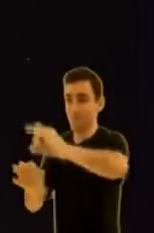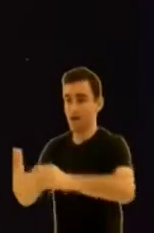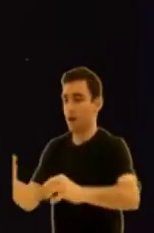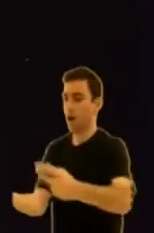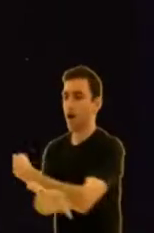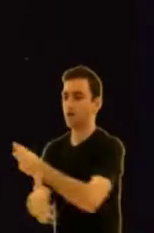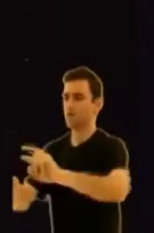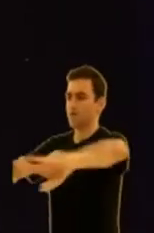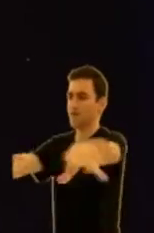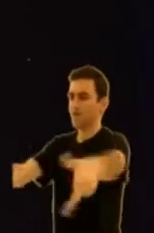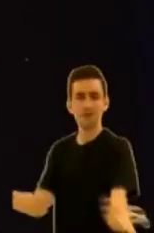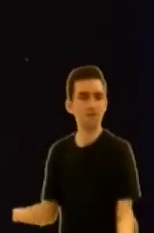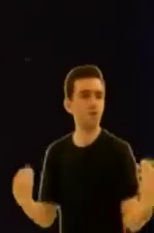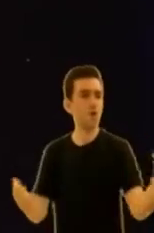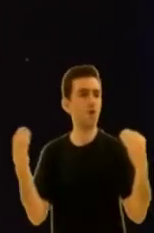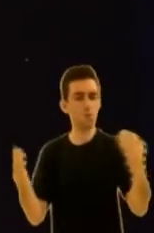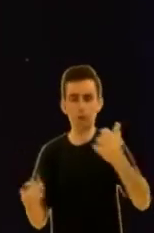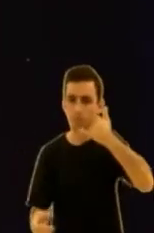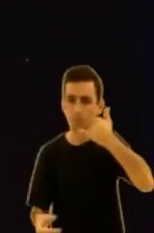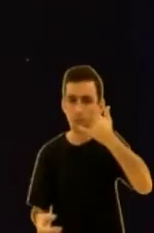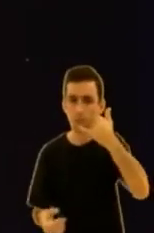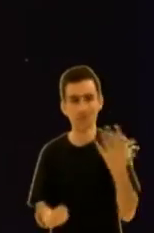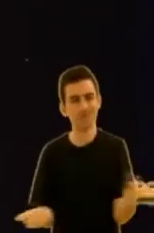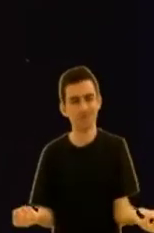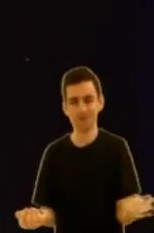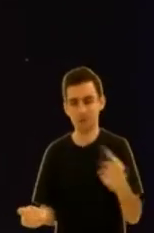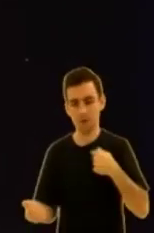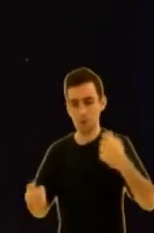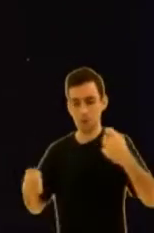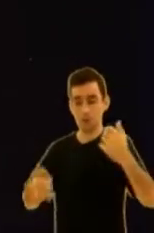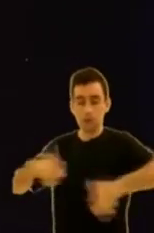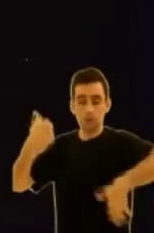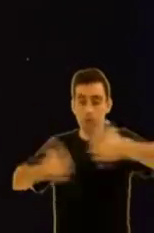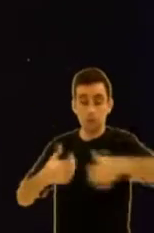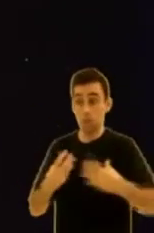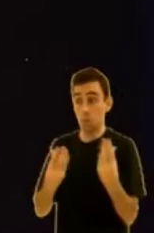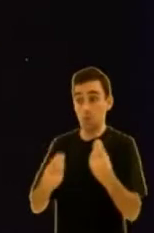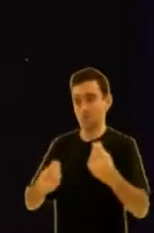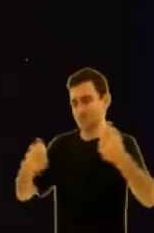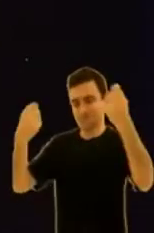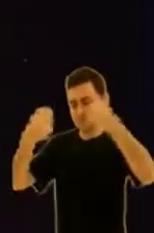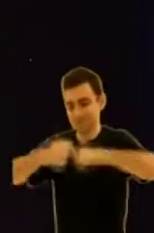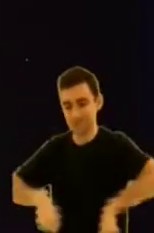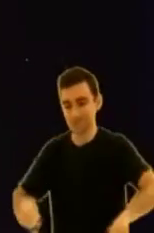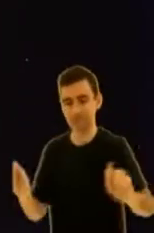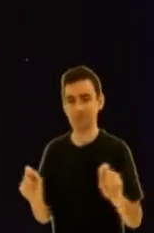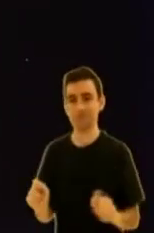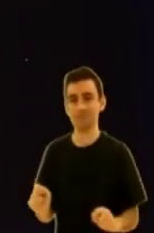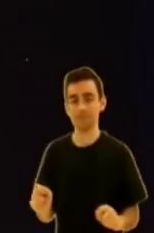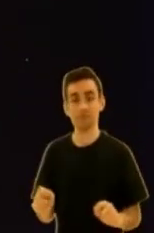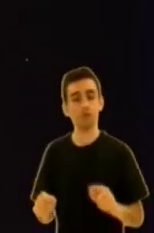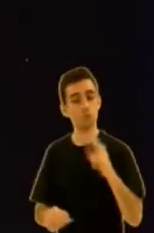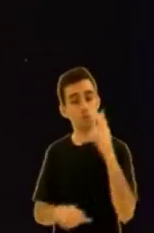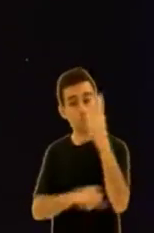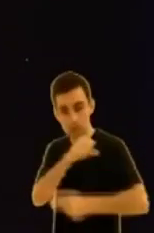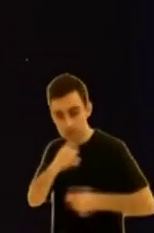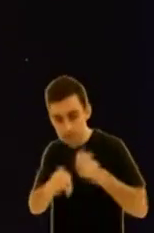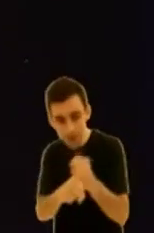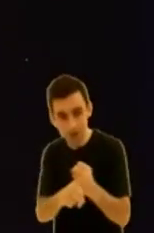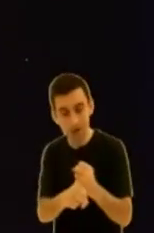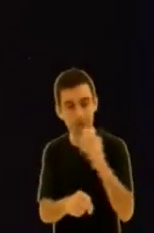etc. Não preciso aqui entrar em detalhes. O que o FNDE fez? Ao longo de 2 anos, o FNDE